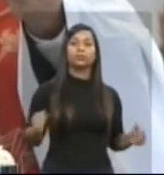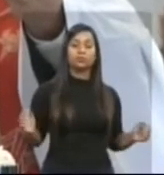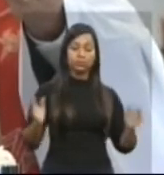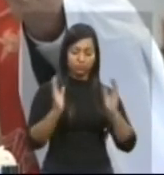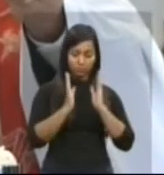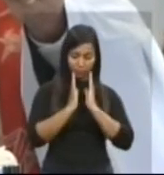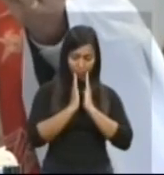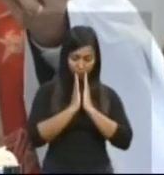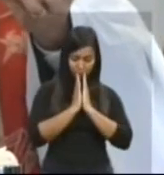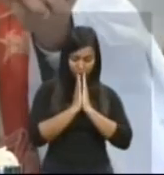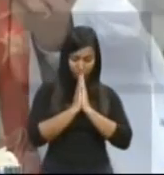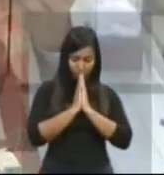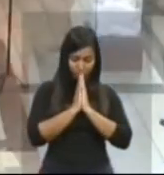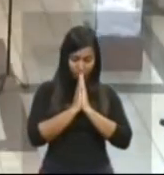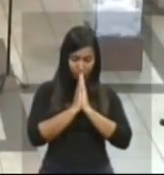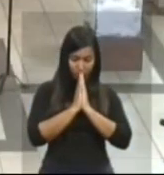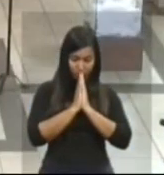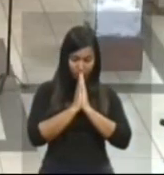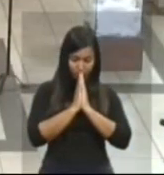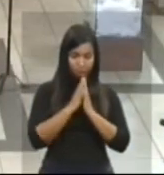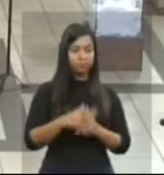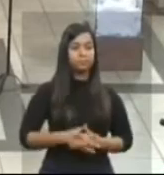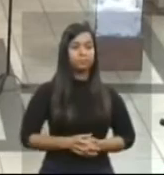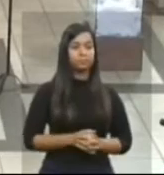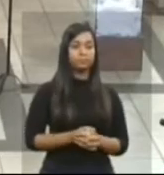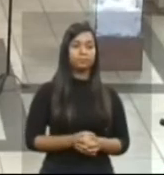e para sempre. Amém.